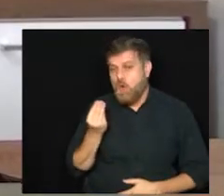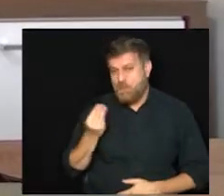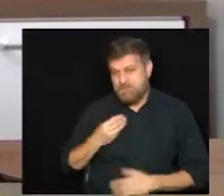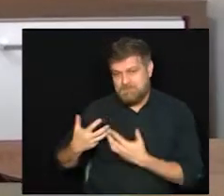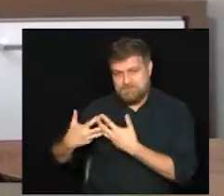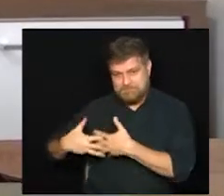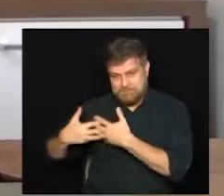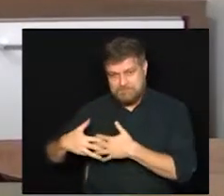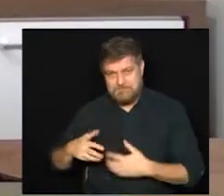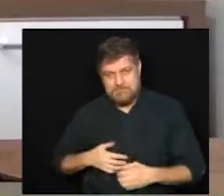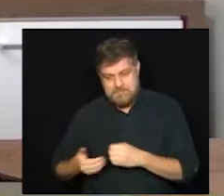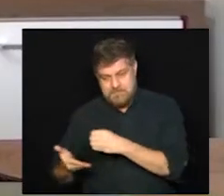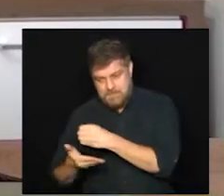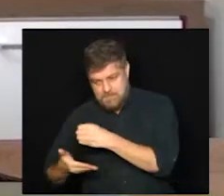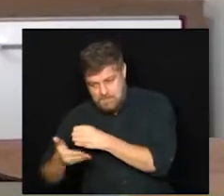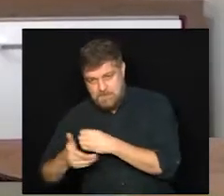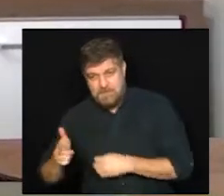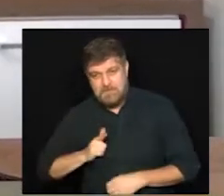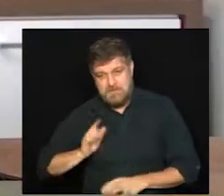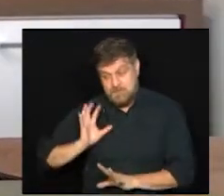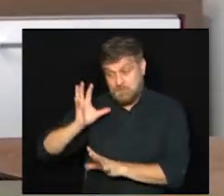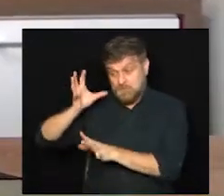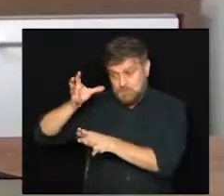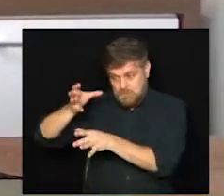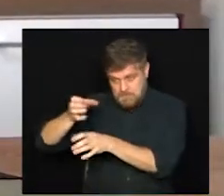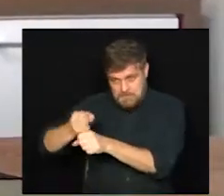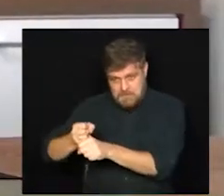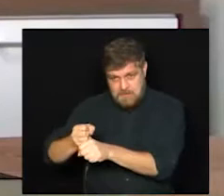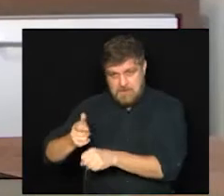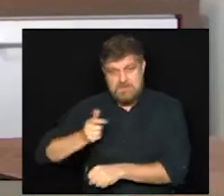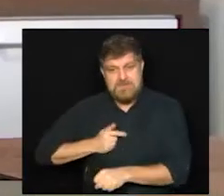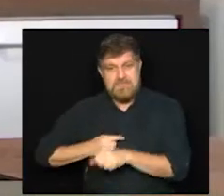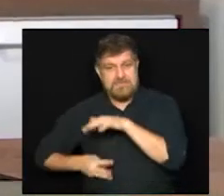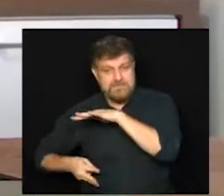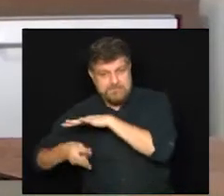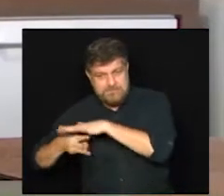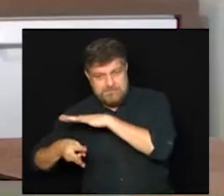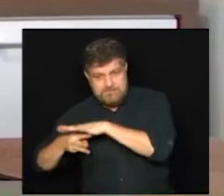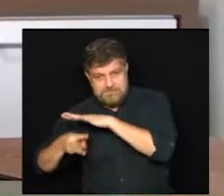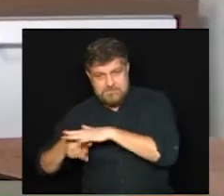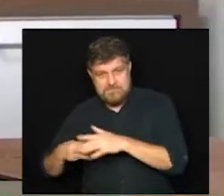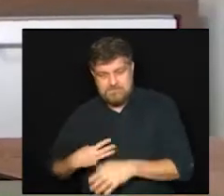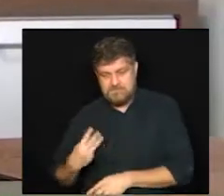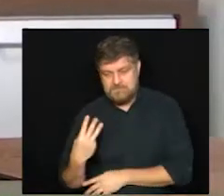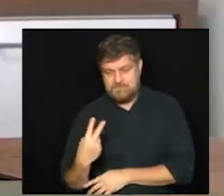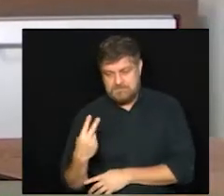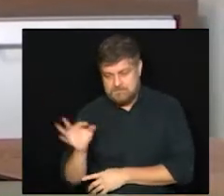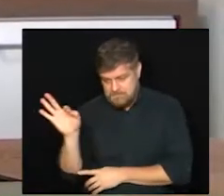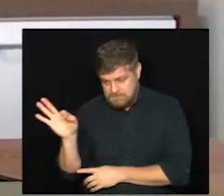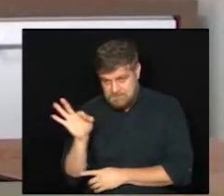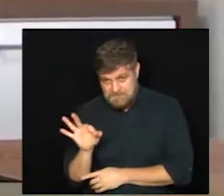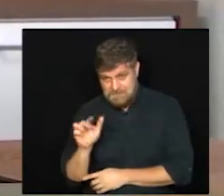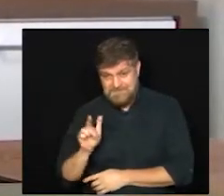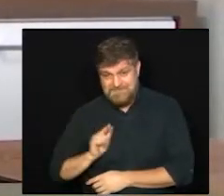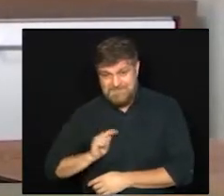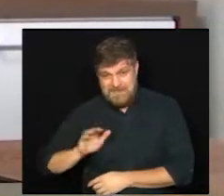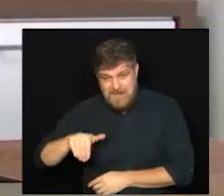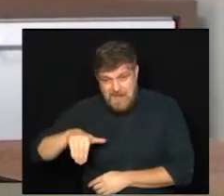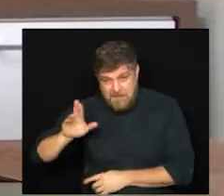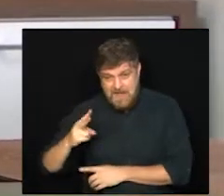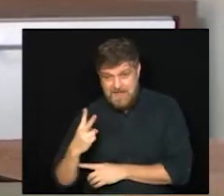Mas, basicamente, pega o seu faturamento. Se você é prestador de serviço, aplica os 32% e vê. Se sobrar mais que R$